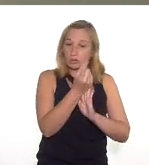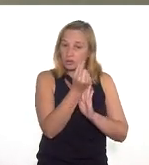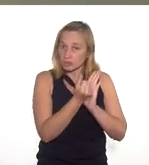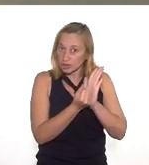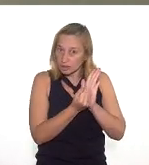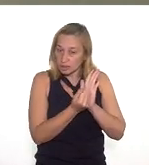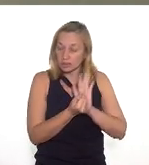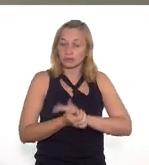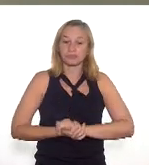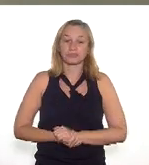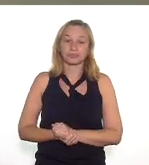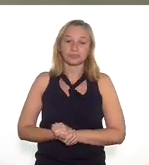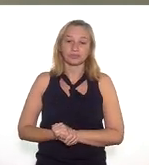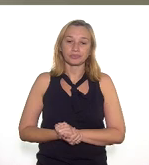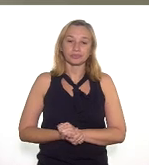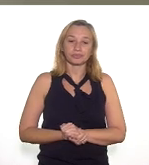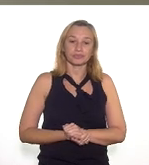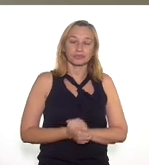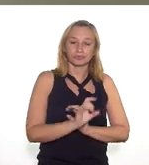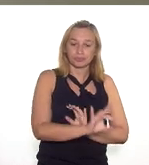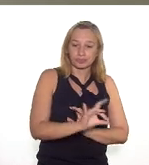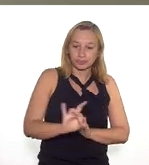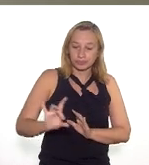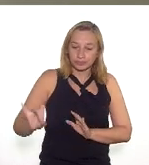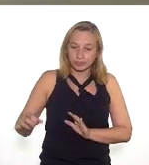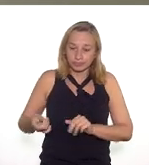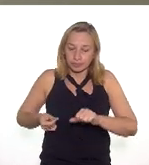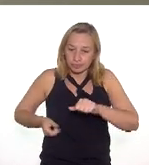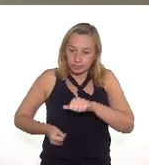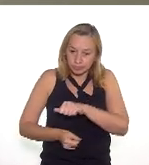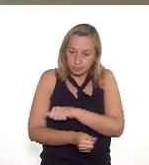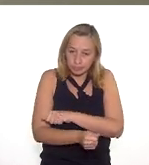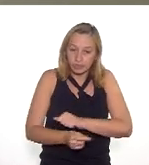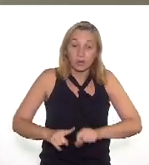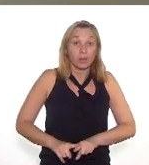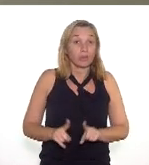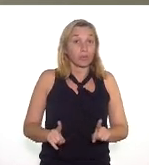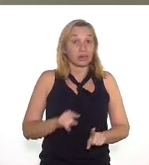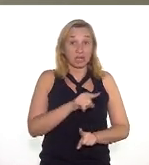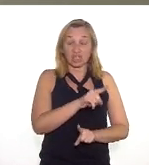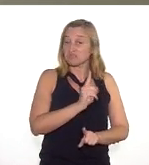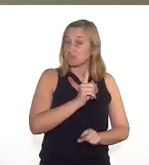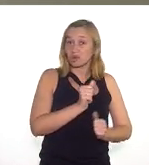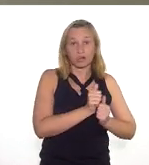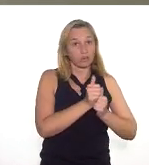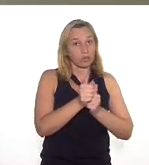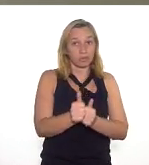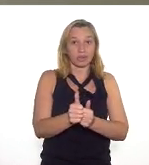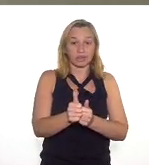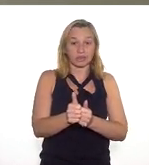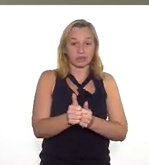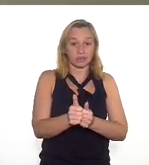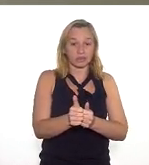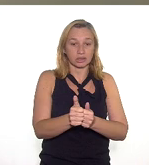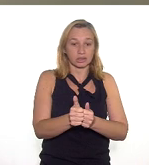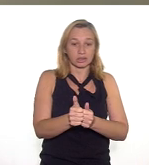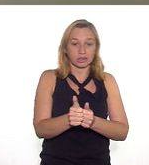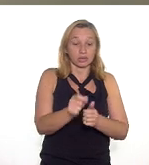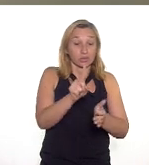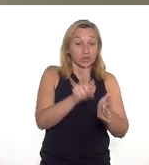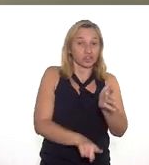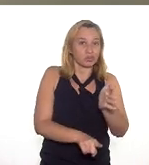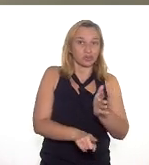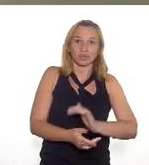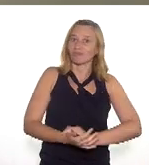técnico-físico-financeiro de cada investimento, mas ele não acompanha o